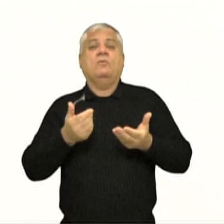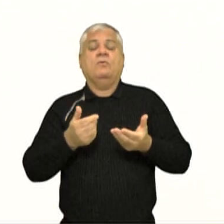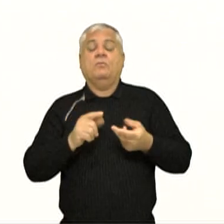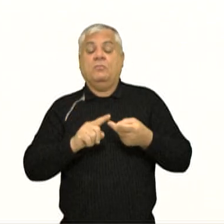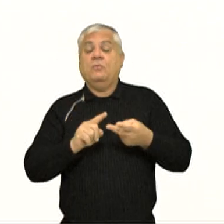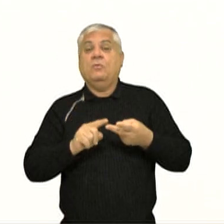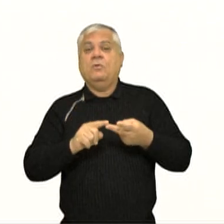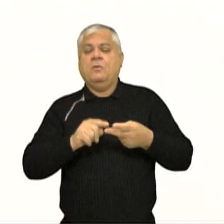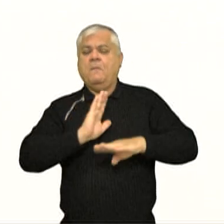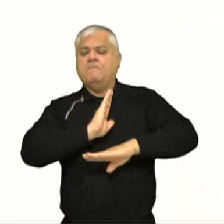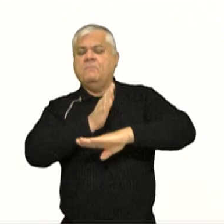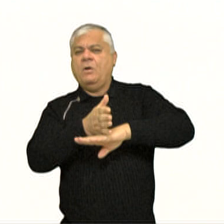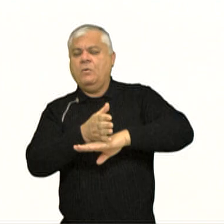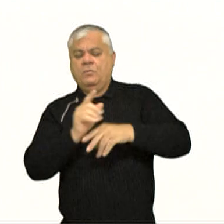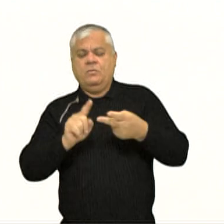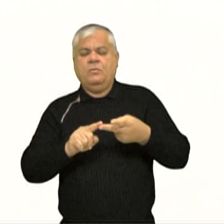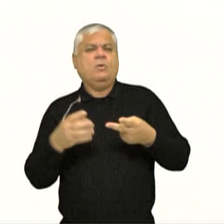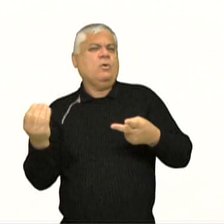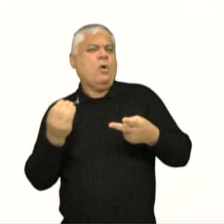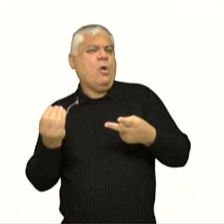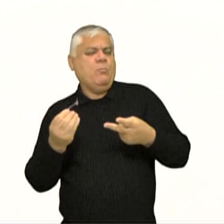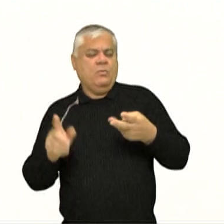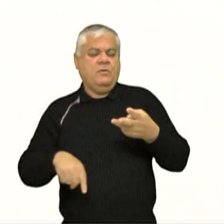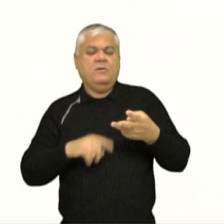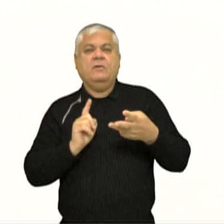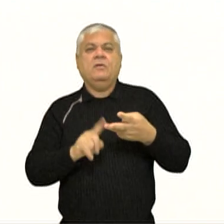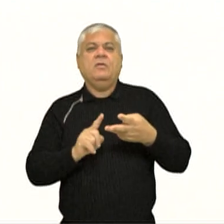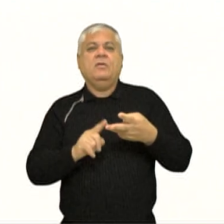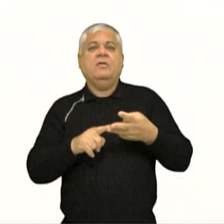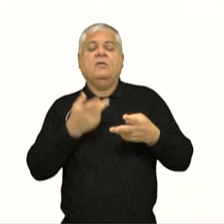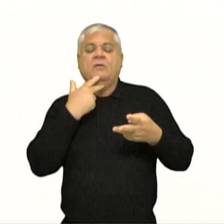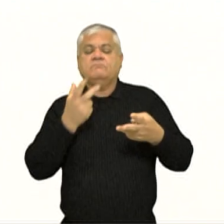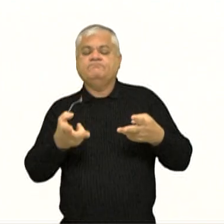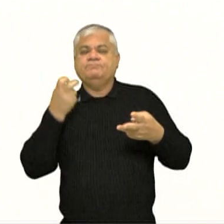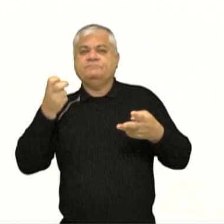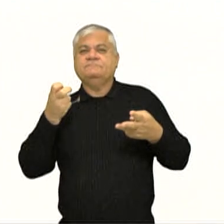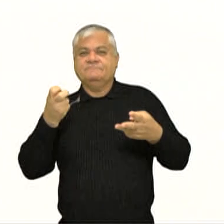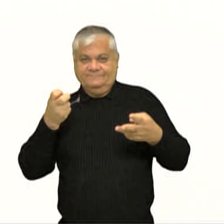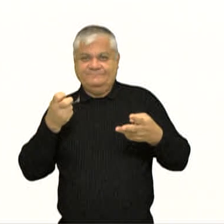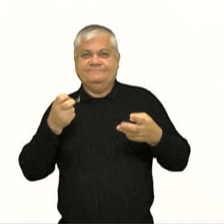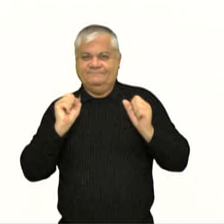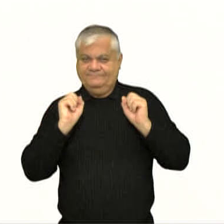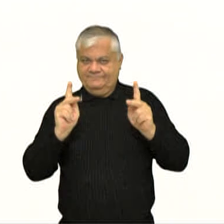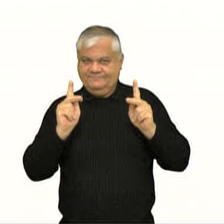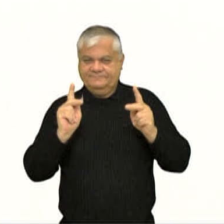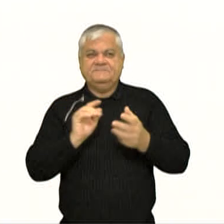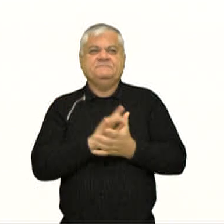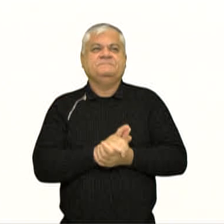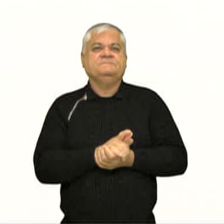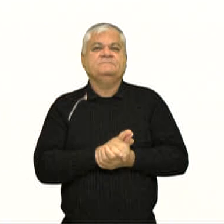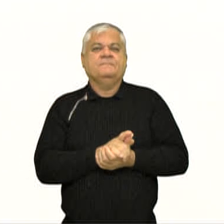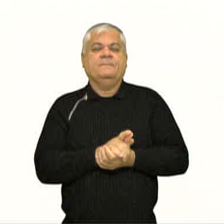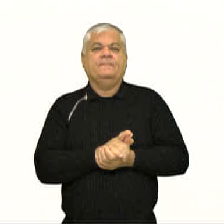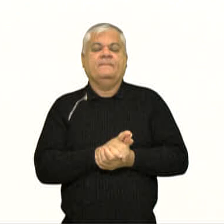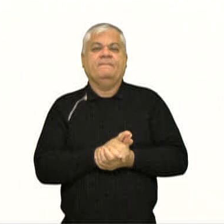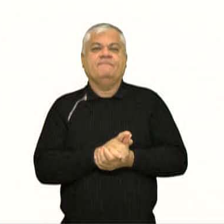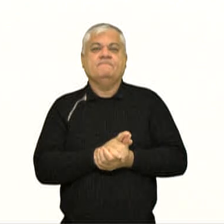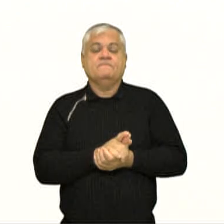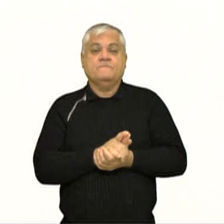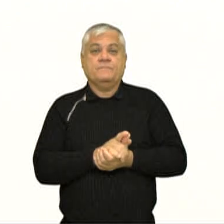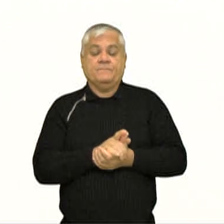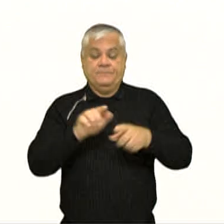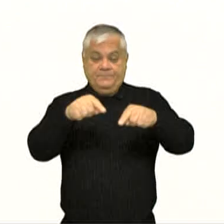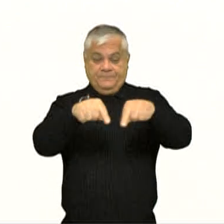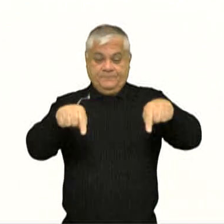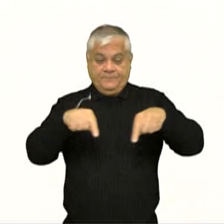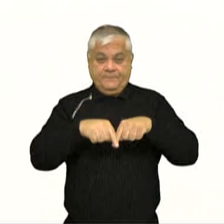quando é um xeque-mate, como aplicar o xeque-mate e como reconhecer o xeque-mate no tabuleiro. A partida de xadrez,